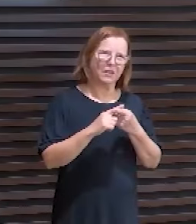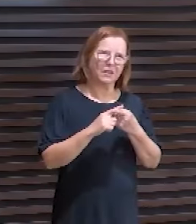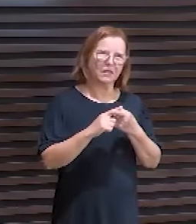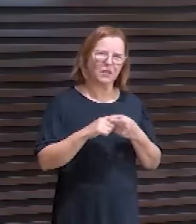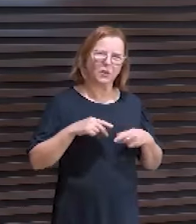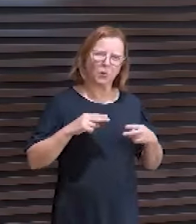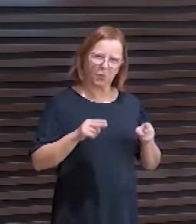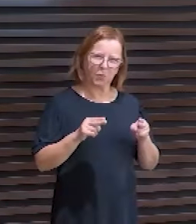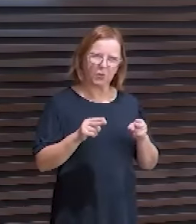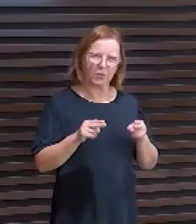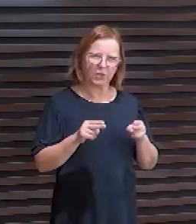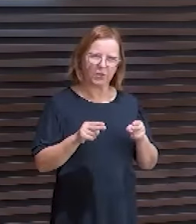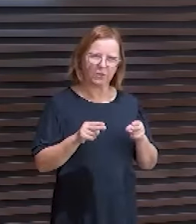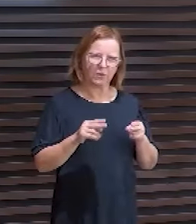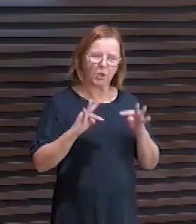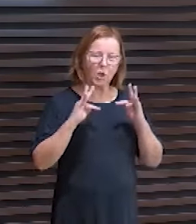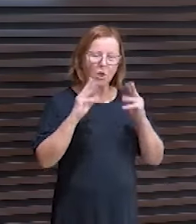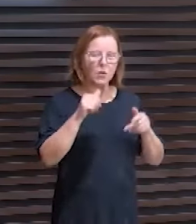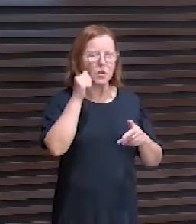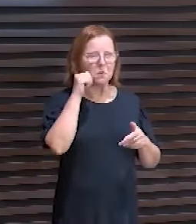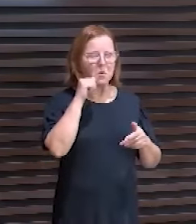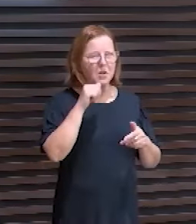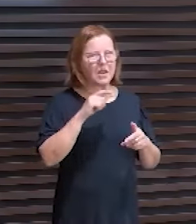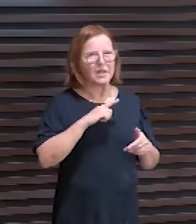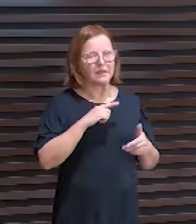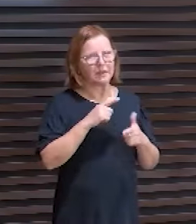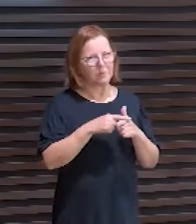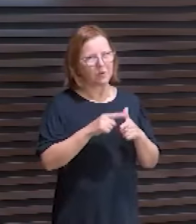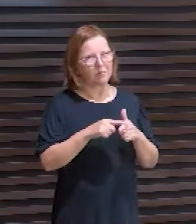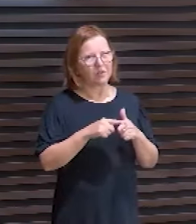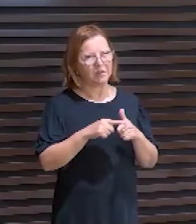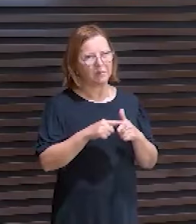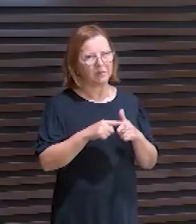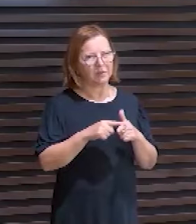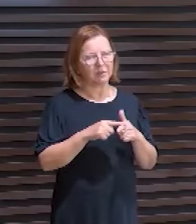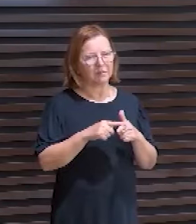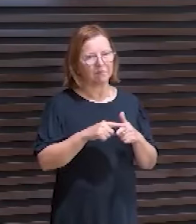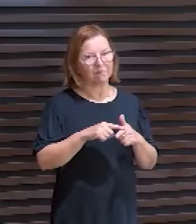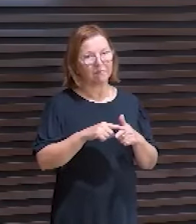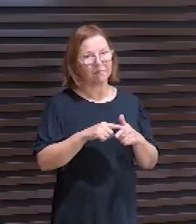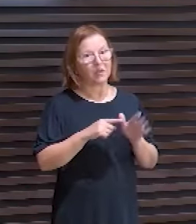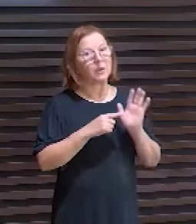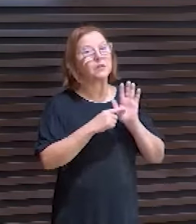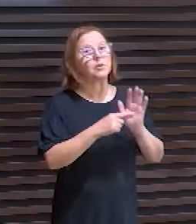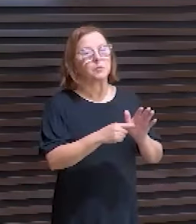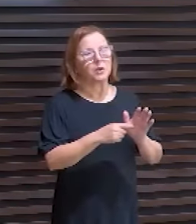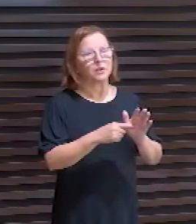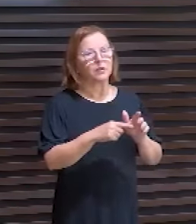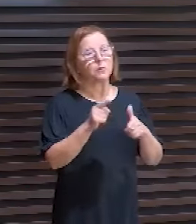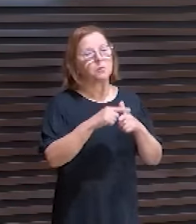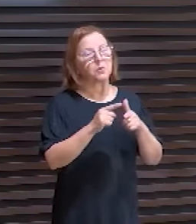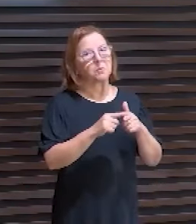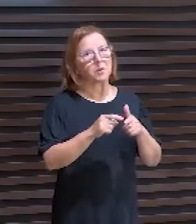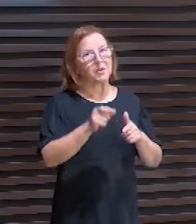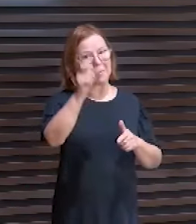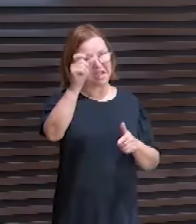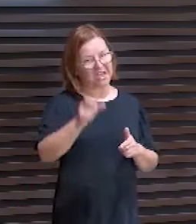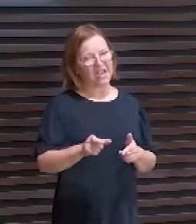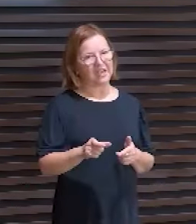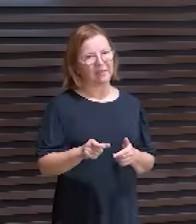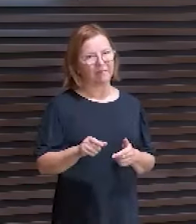problema só eu que não então o problema é ele então divórcio